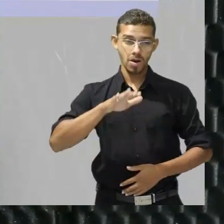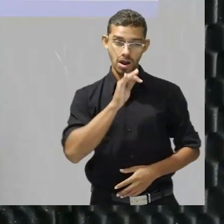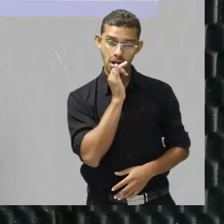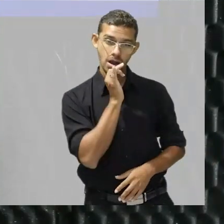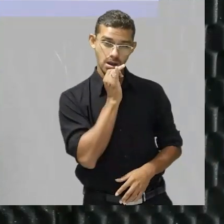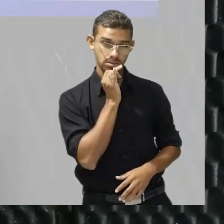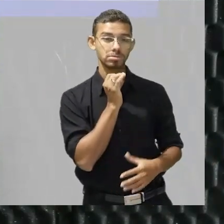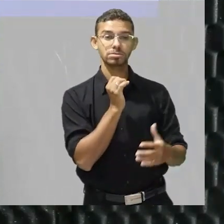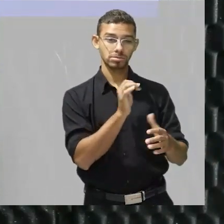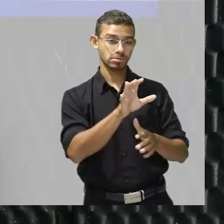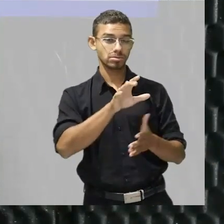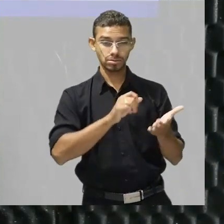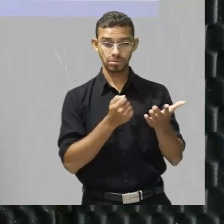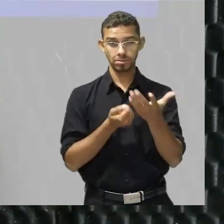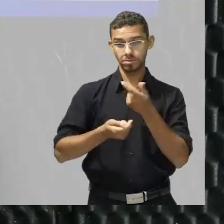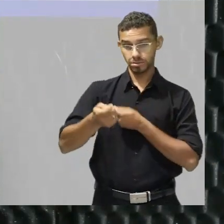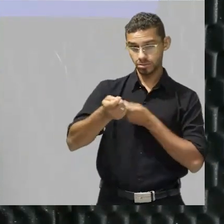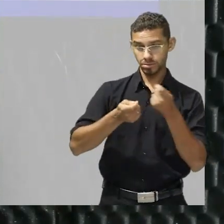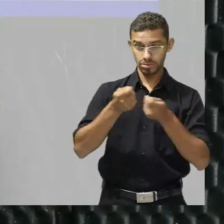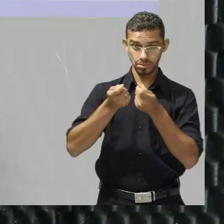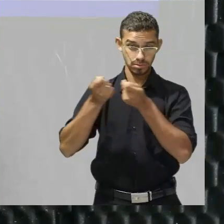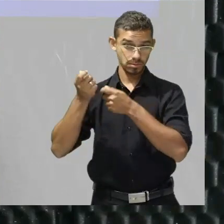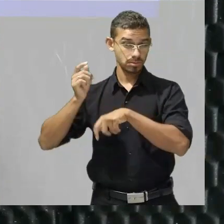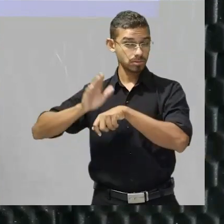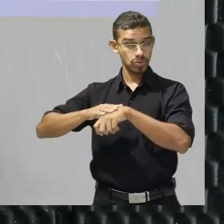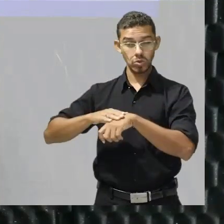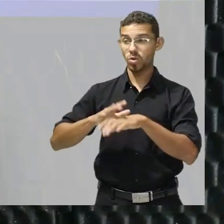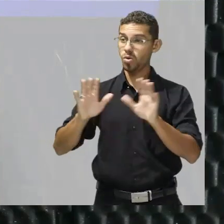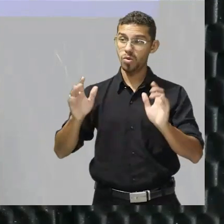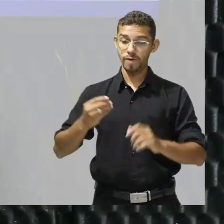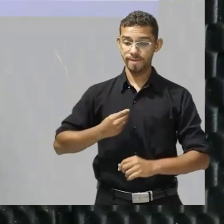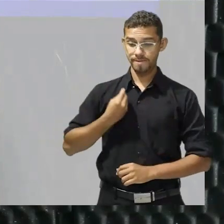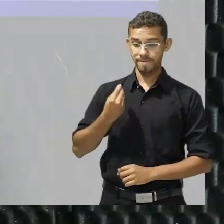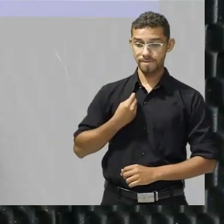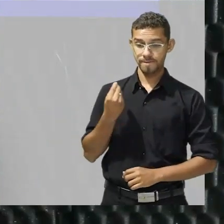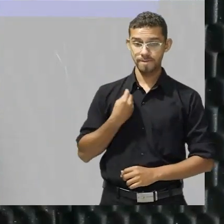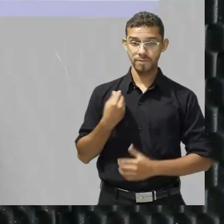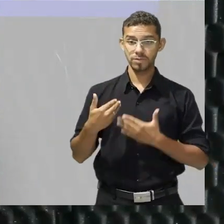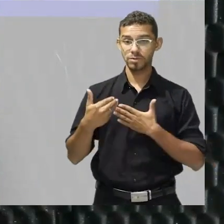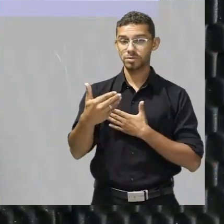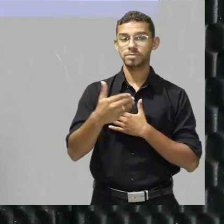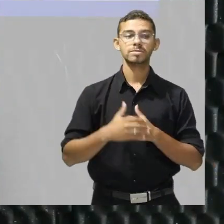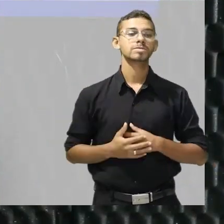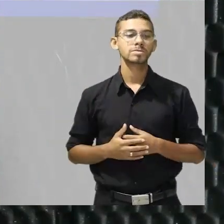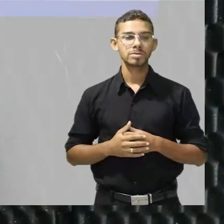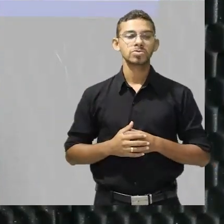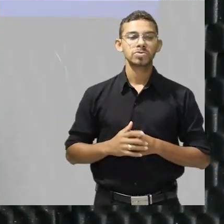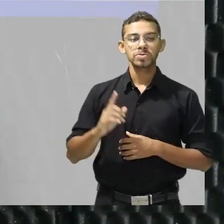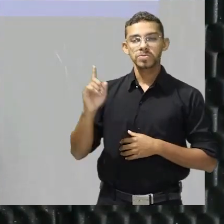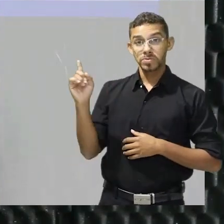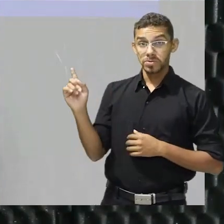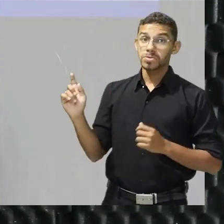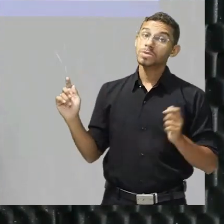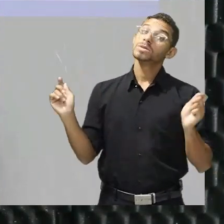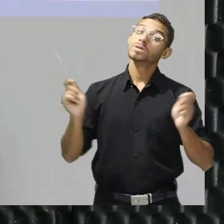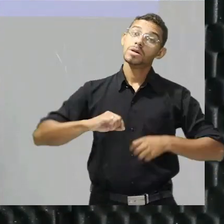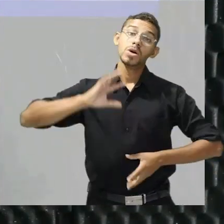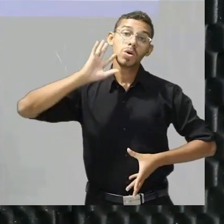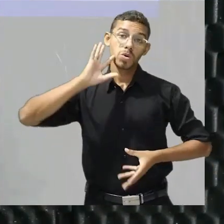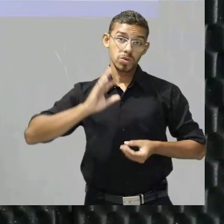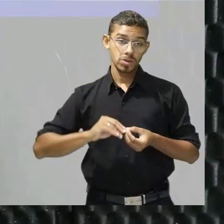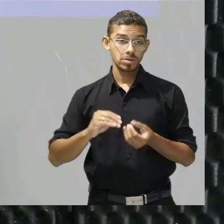anunciada ou estimular um estilo de vida né Tem uma continuação ainda assim